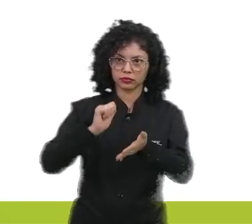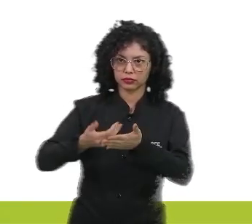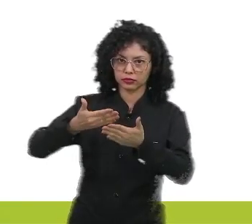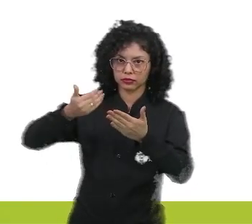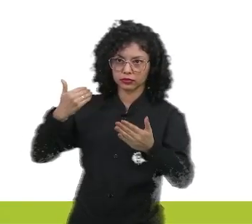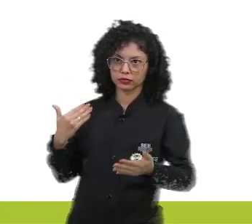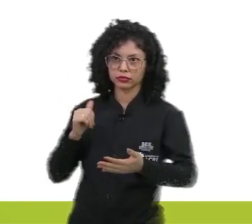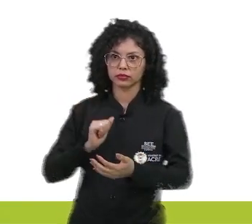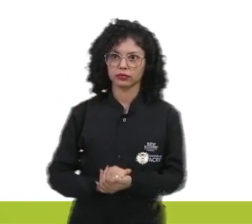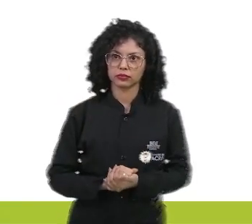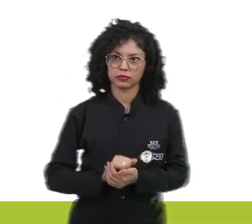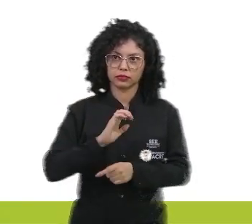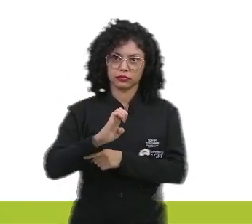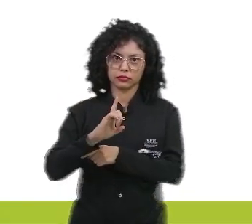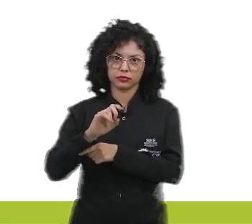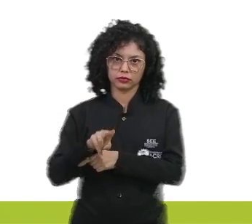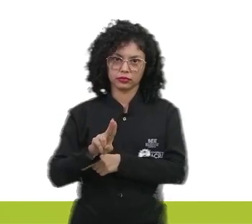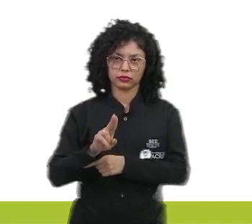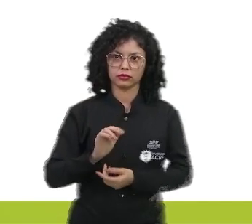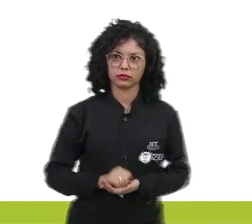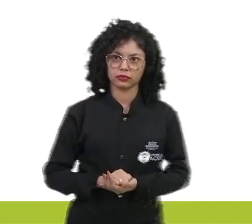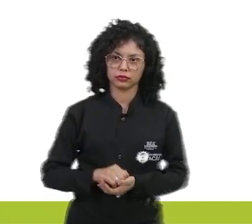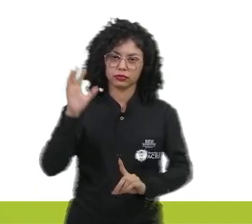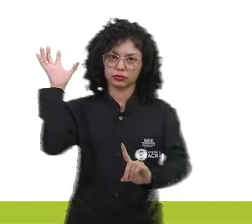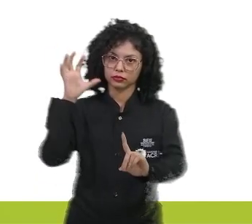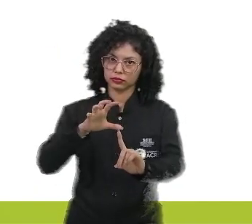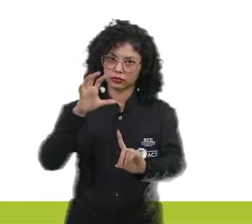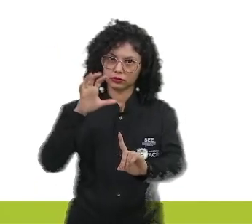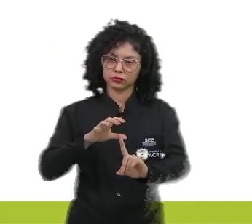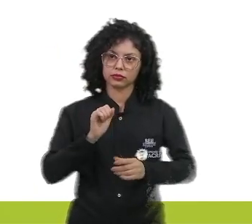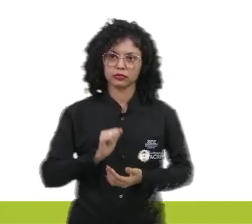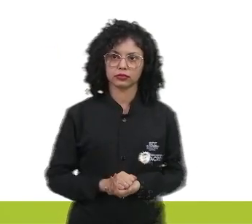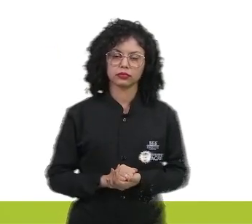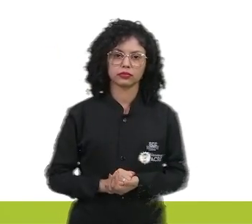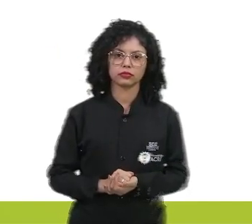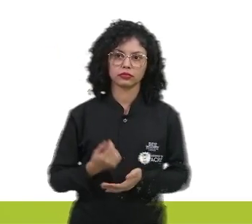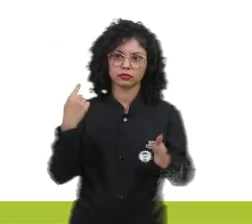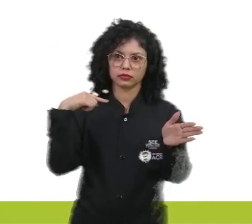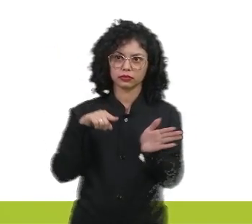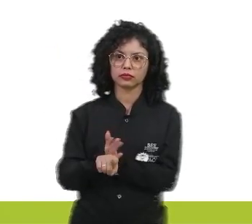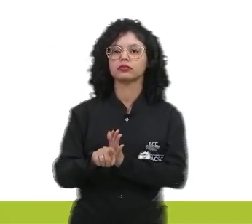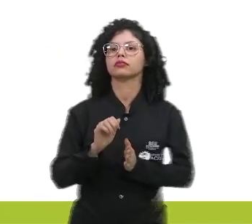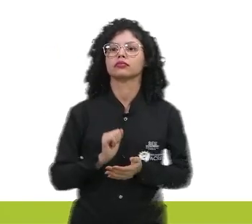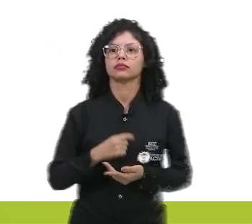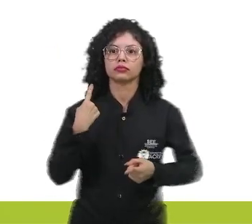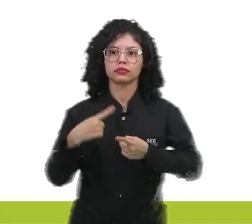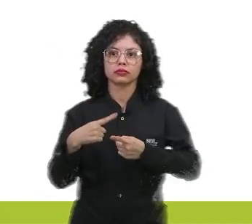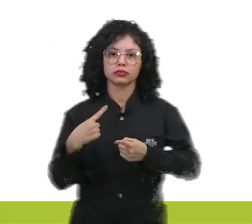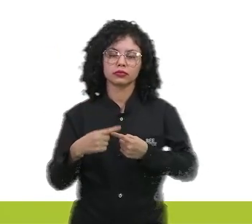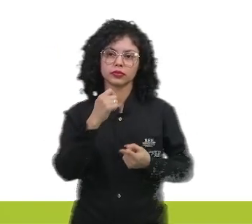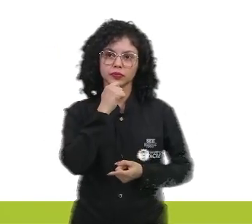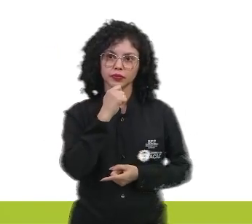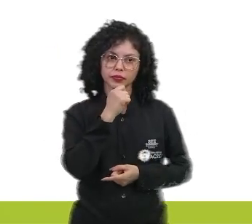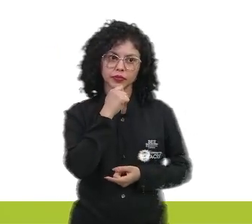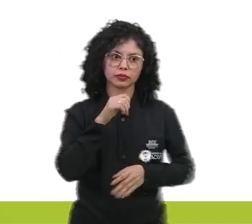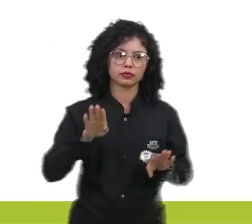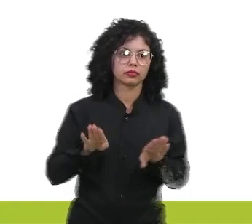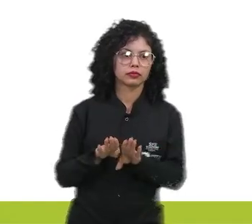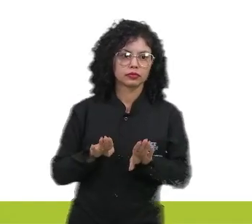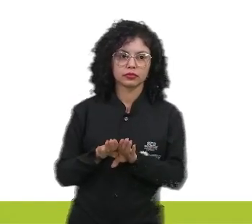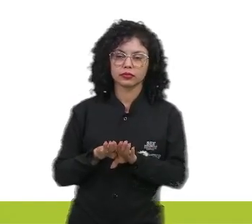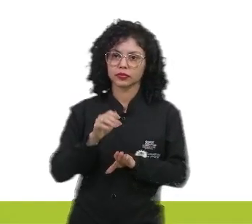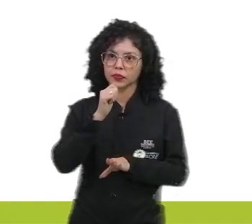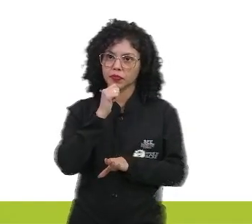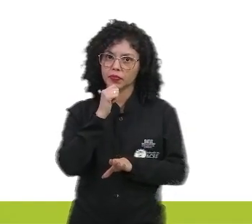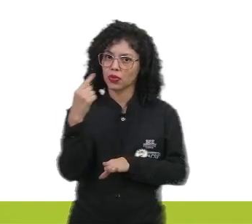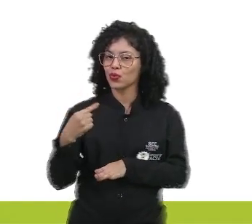eduque, a gente tem ali a influência nessas questões. Coesa em equipe, porque na escola a gente não está sozinho,